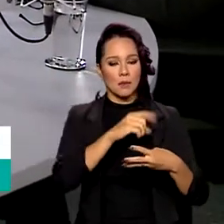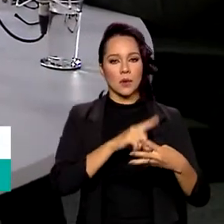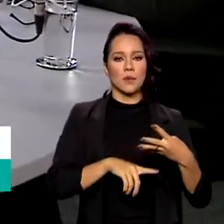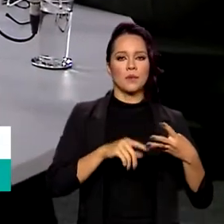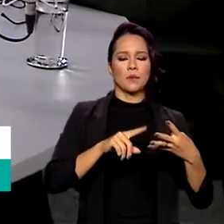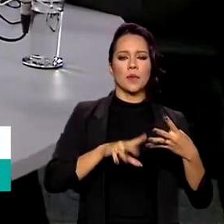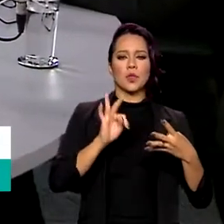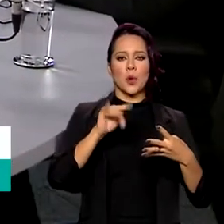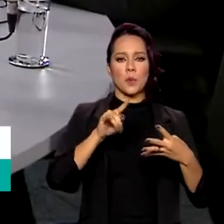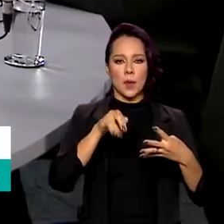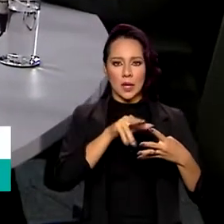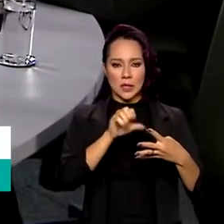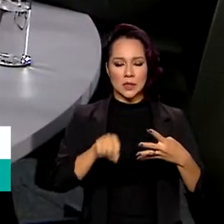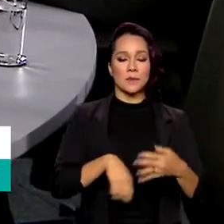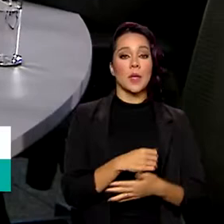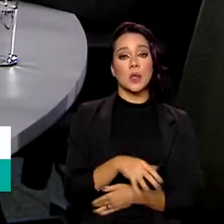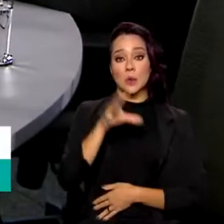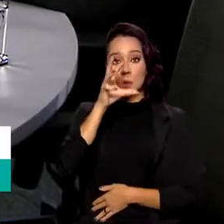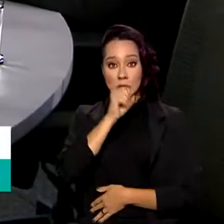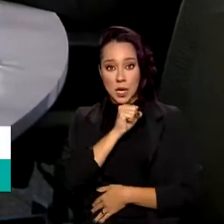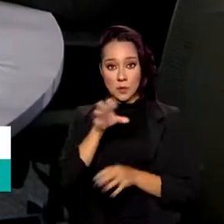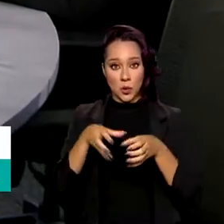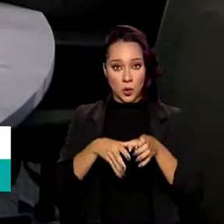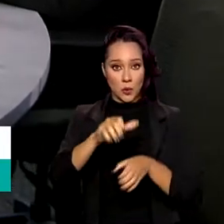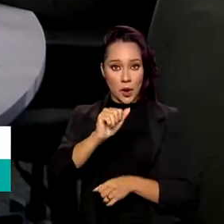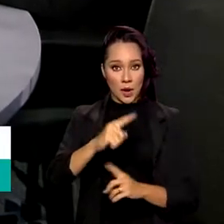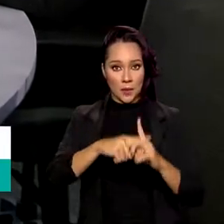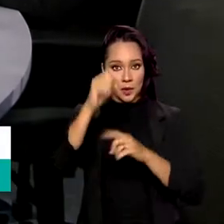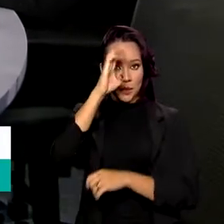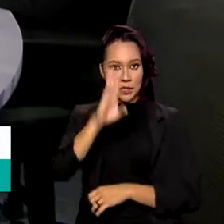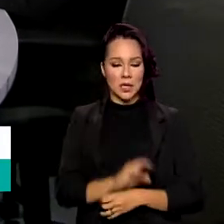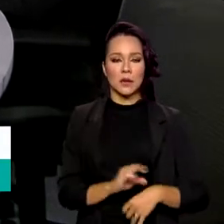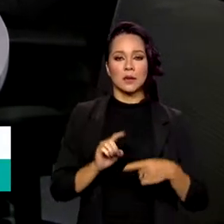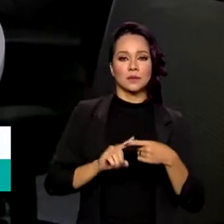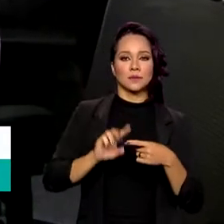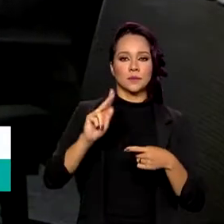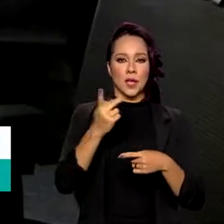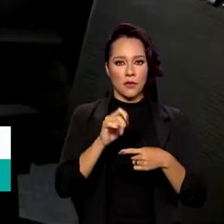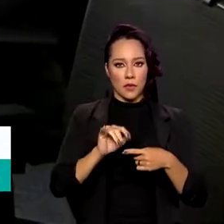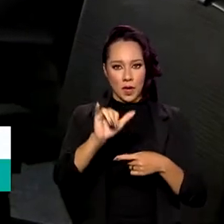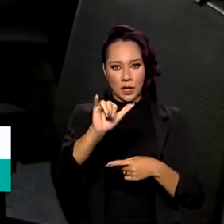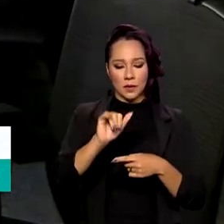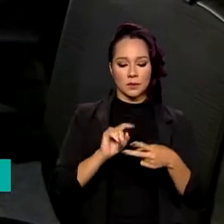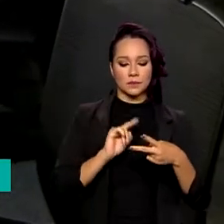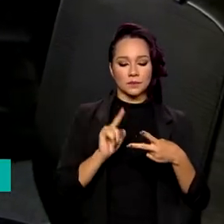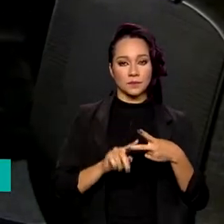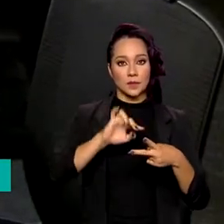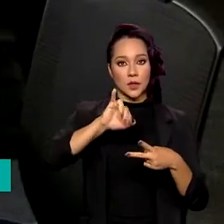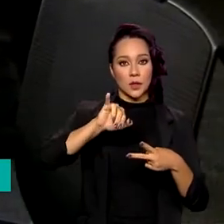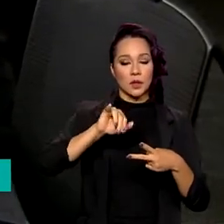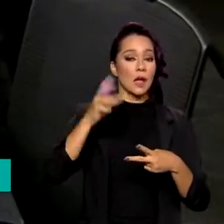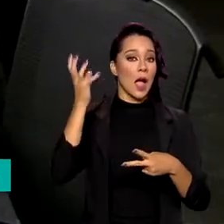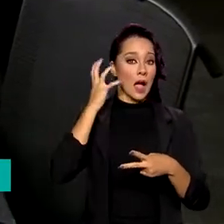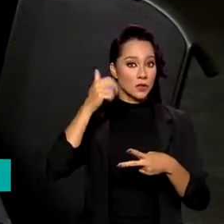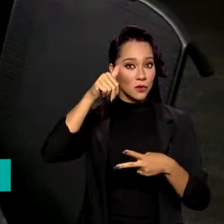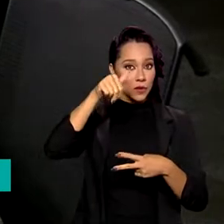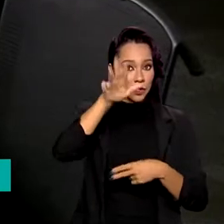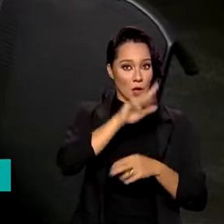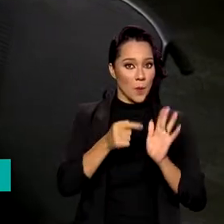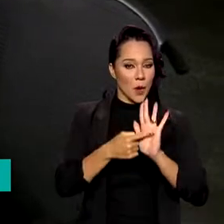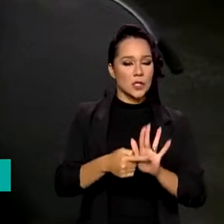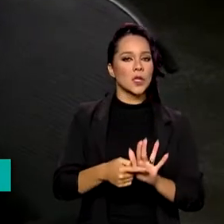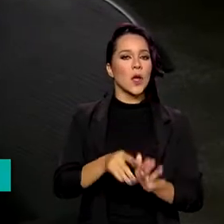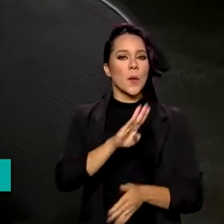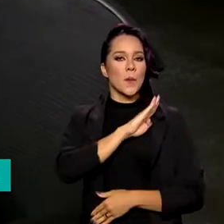tombense e Londrina neste sábado seriado Campeonato Brasileiro tem Avaí e Atlético Mineiro jogo que a Rádio Nacional transmite